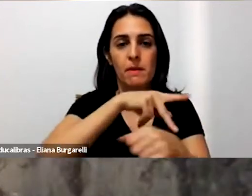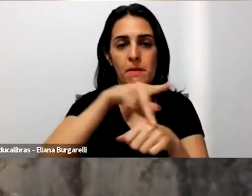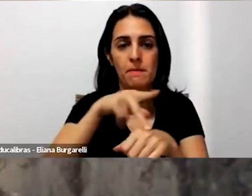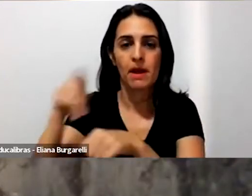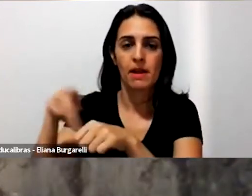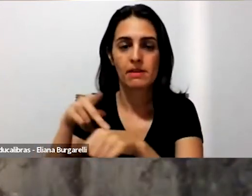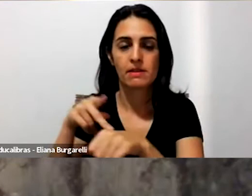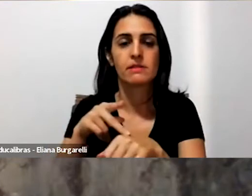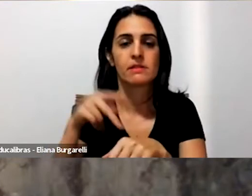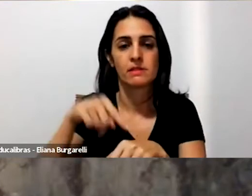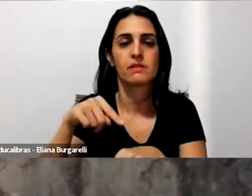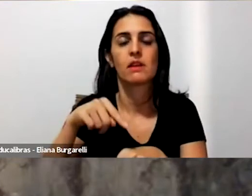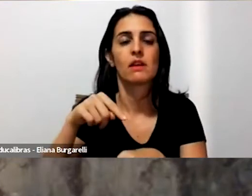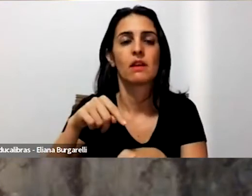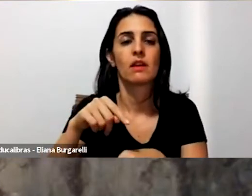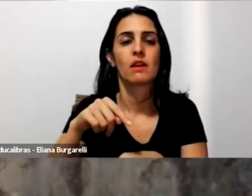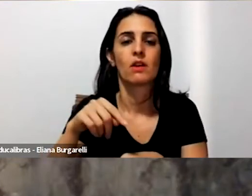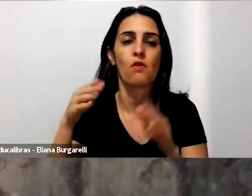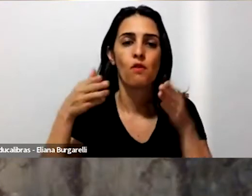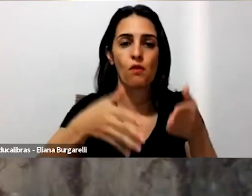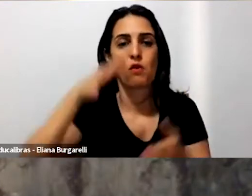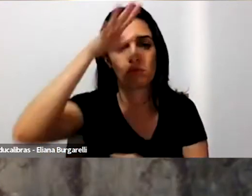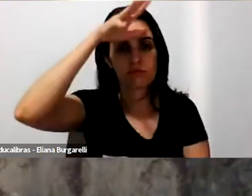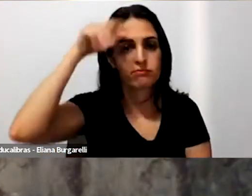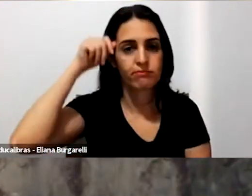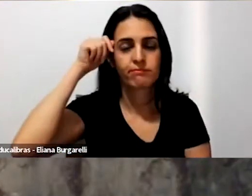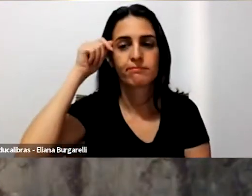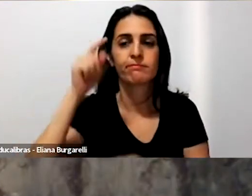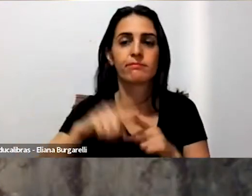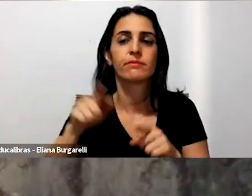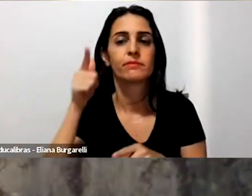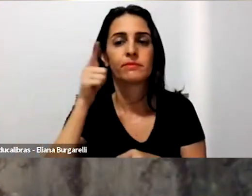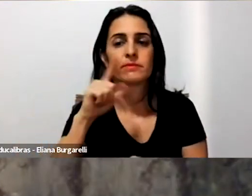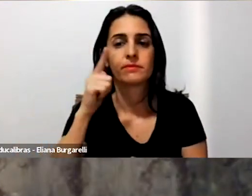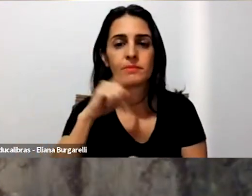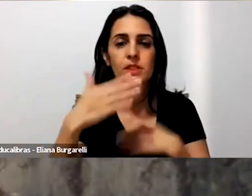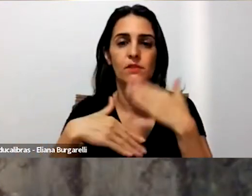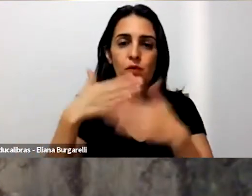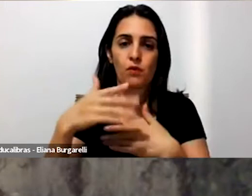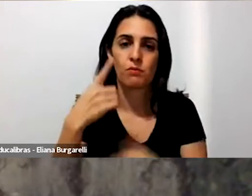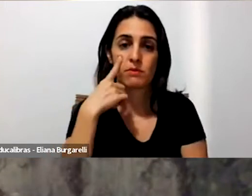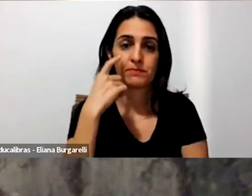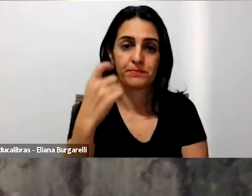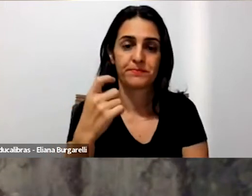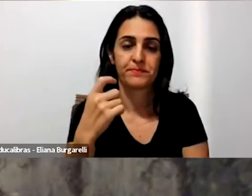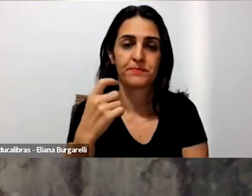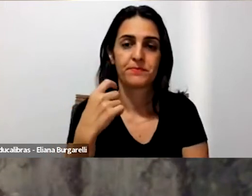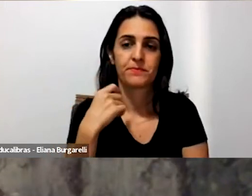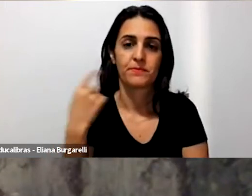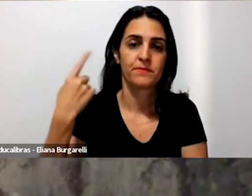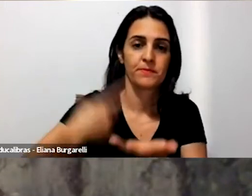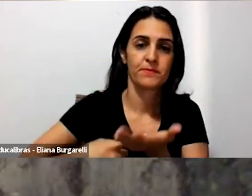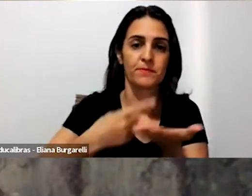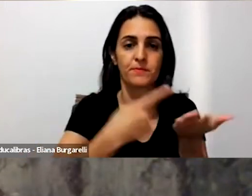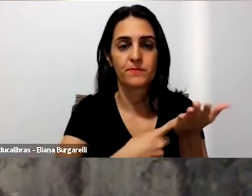do Sul, com foco na Amazônia, na interlocução de desenvolvimento, nos interesses de conciliação de desenvolvimento